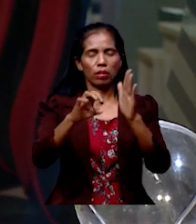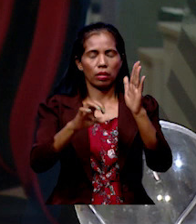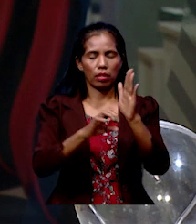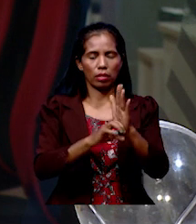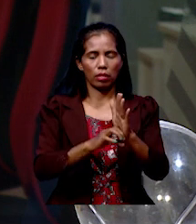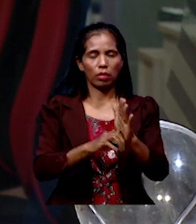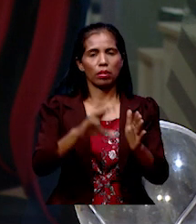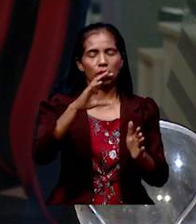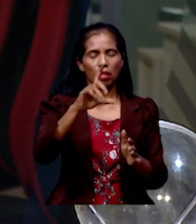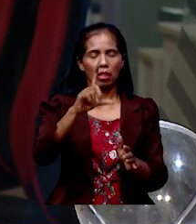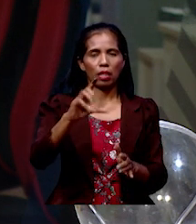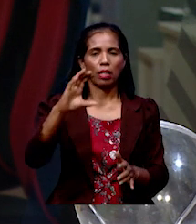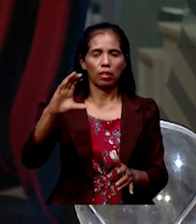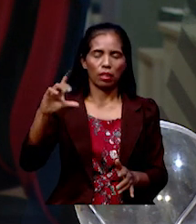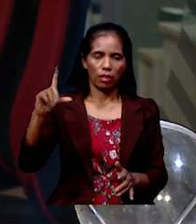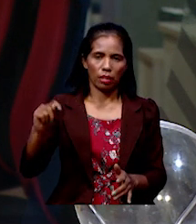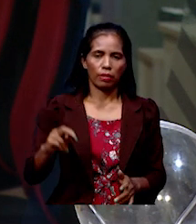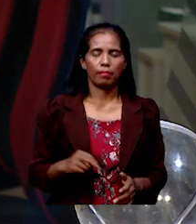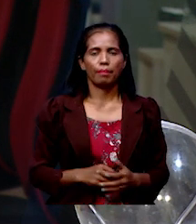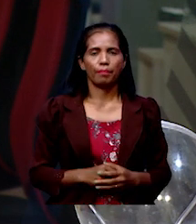Combatentes Libertação Nacional.